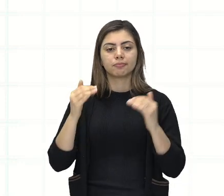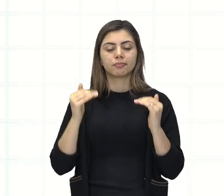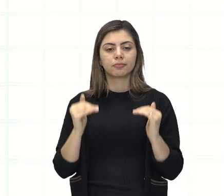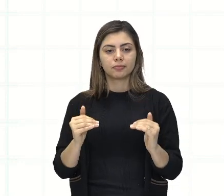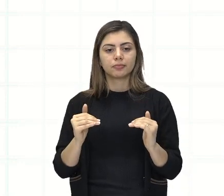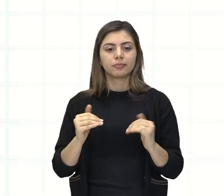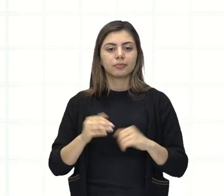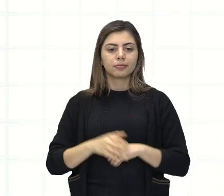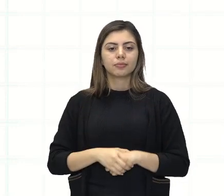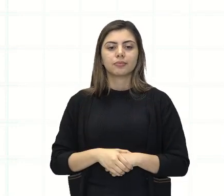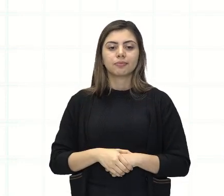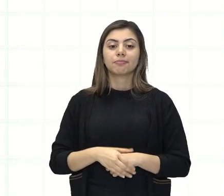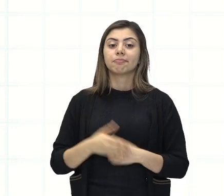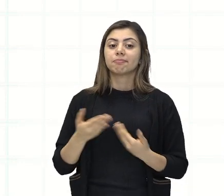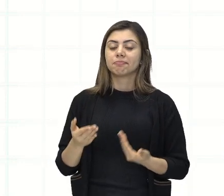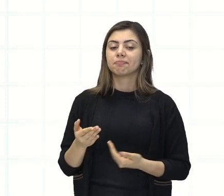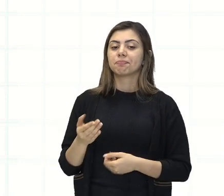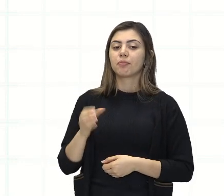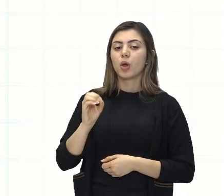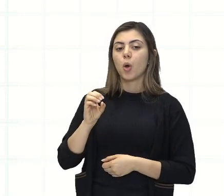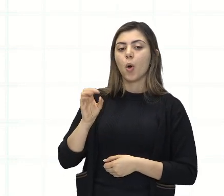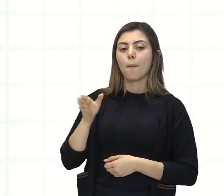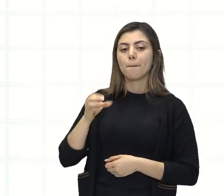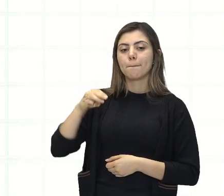o menino